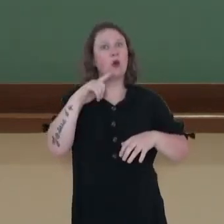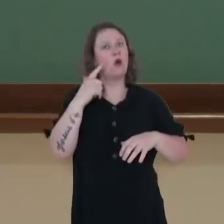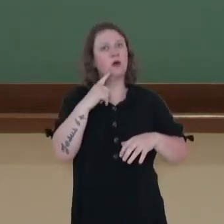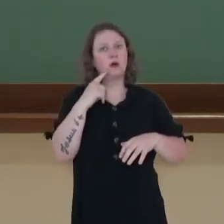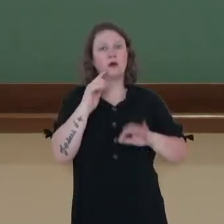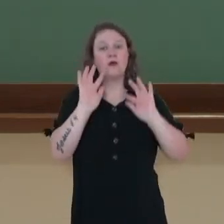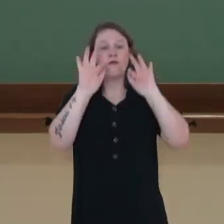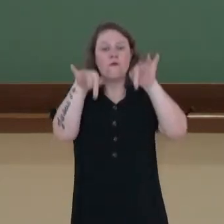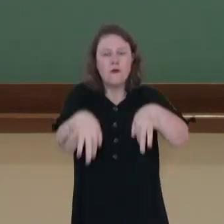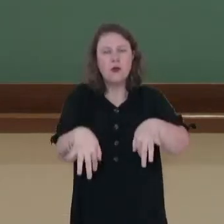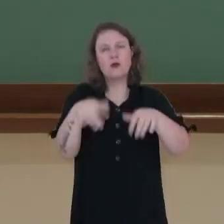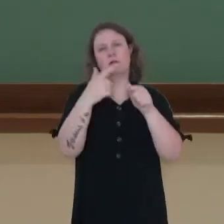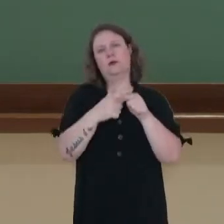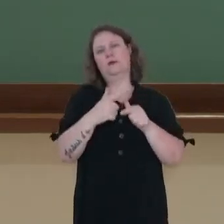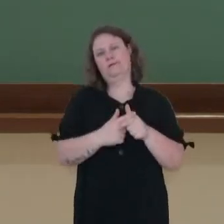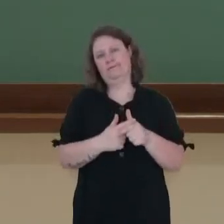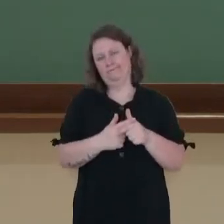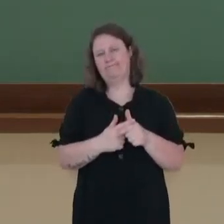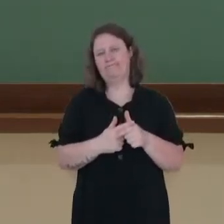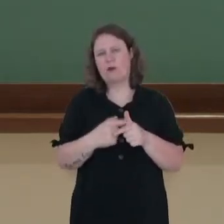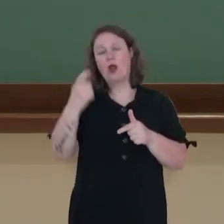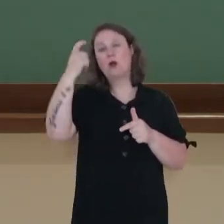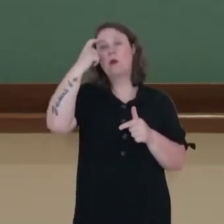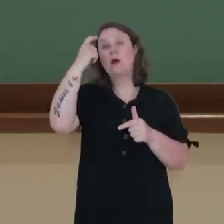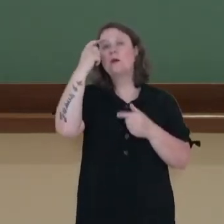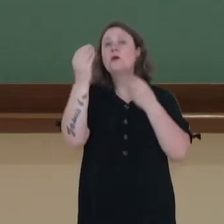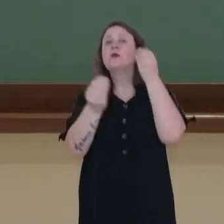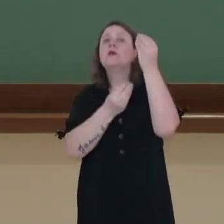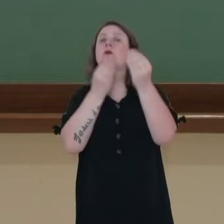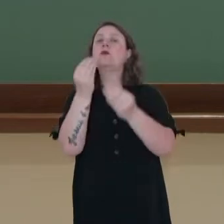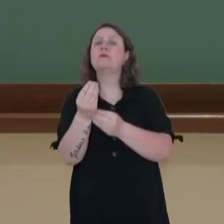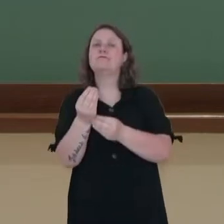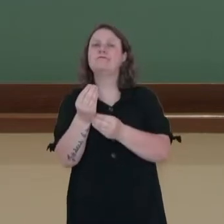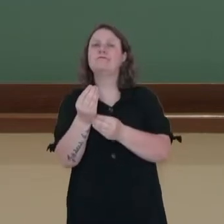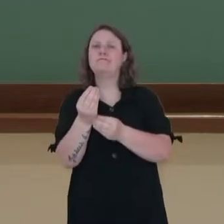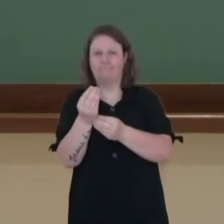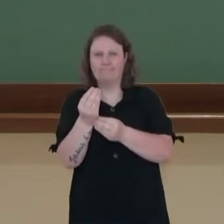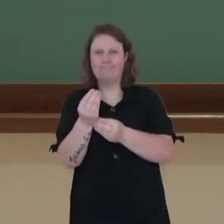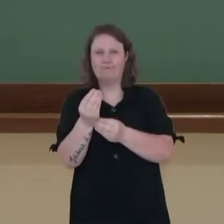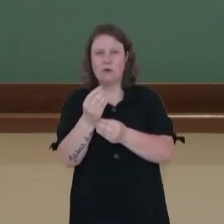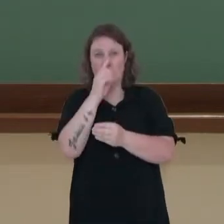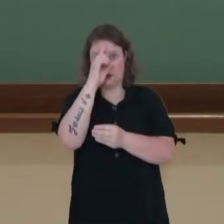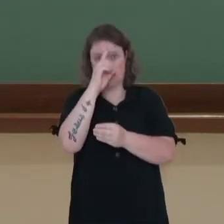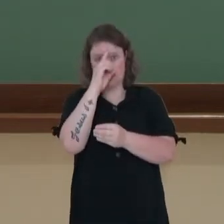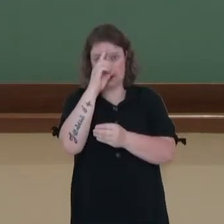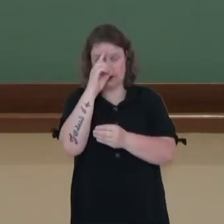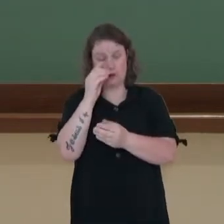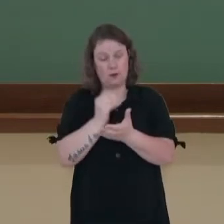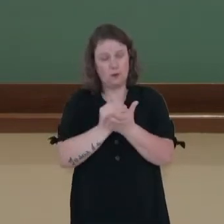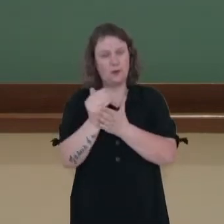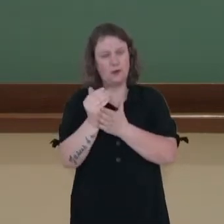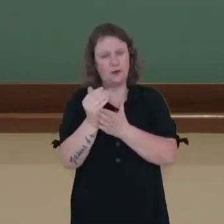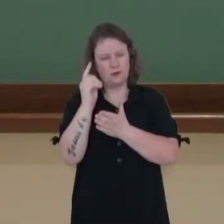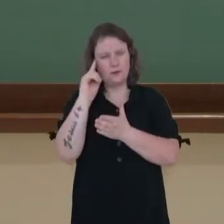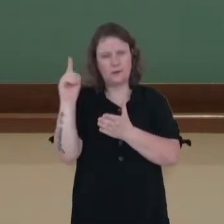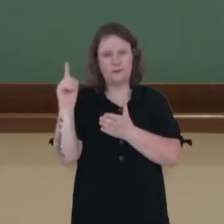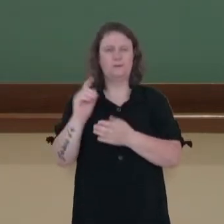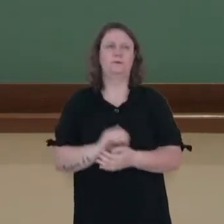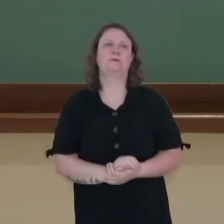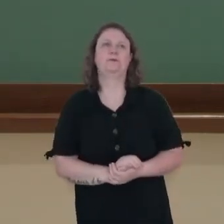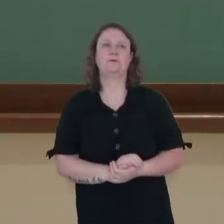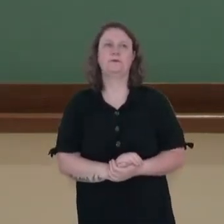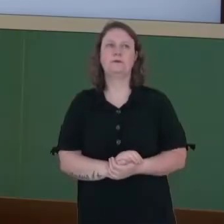sociais, E aí, o que você pensa sobre isso, Quais as considerações que você pode fazer a partir disso?